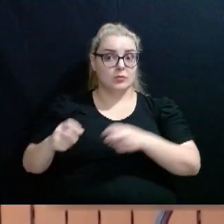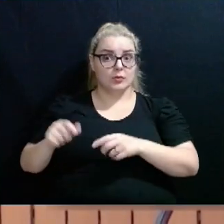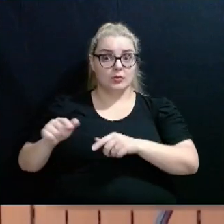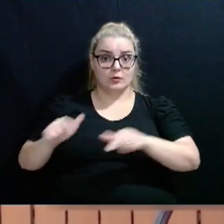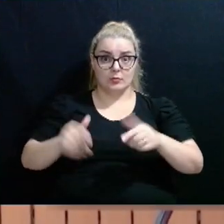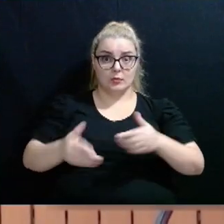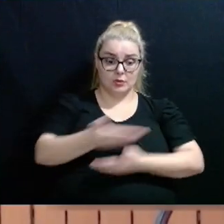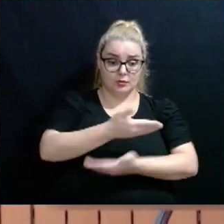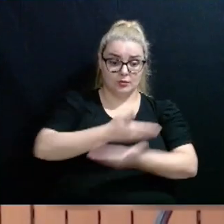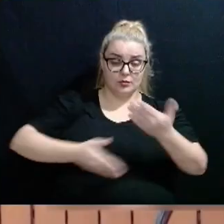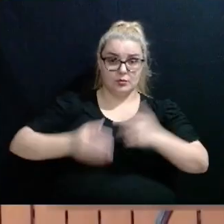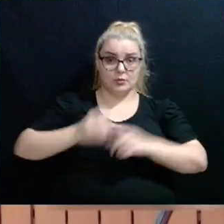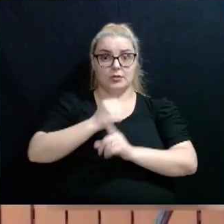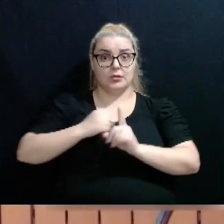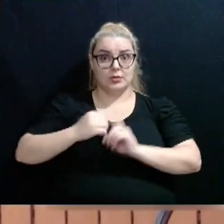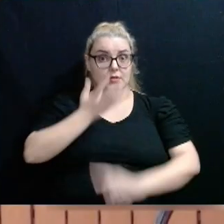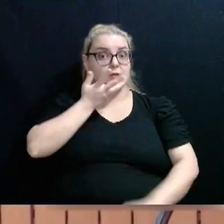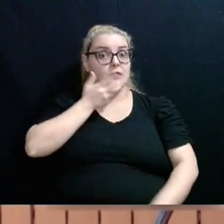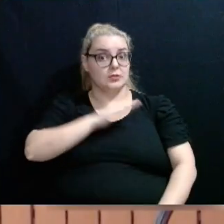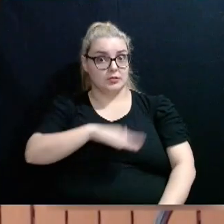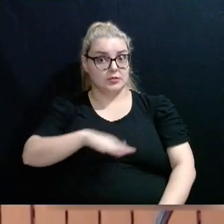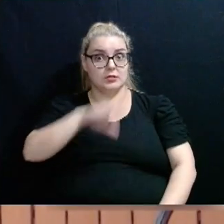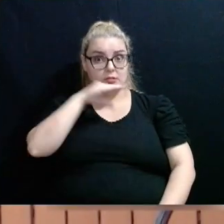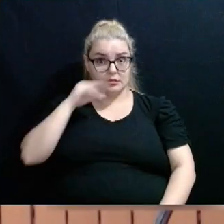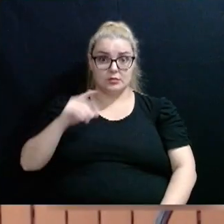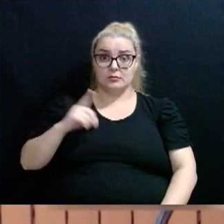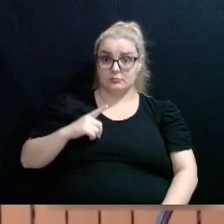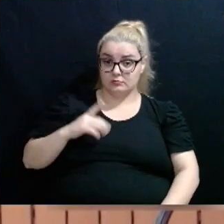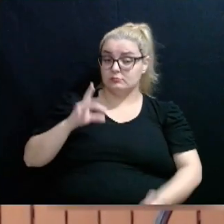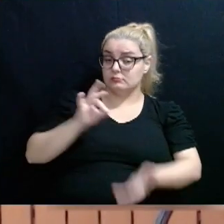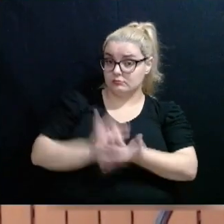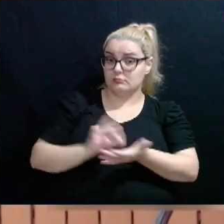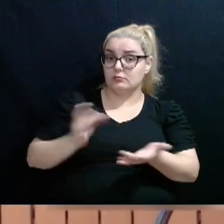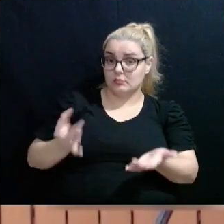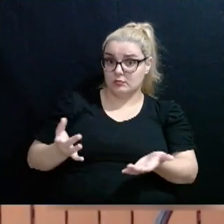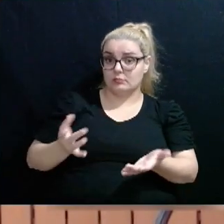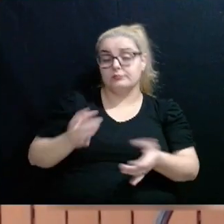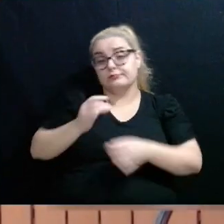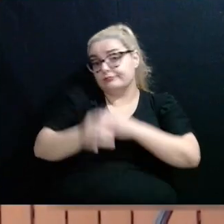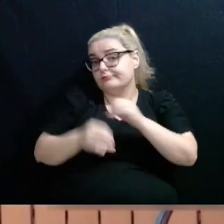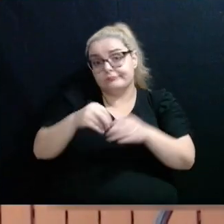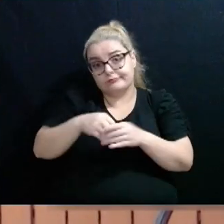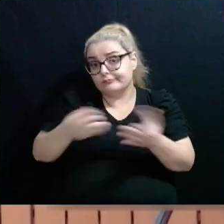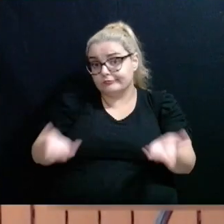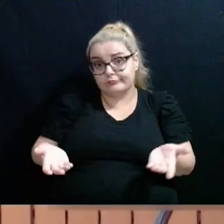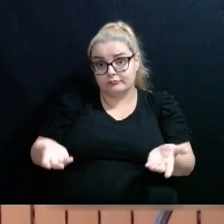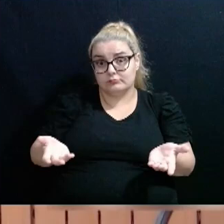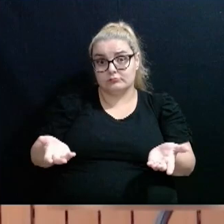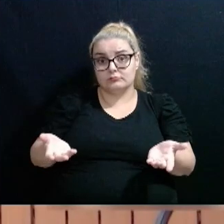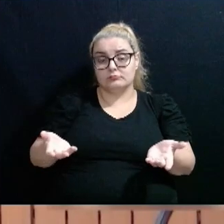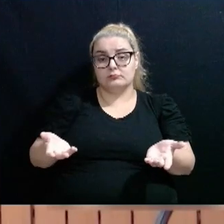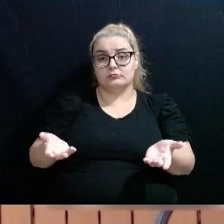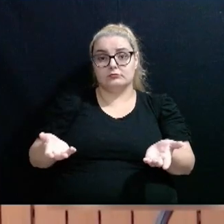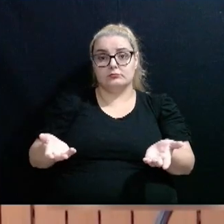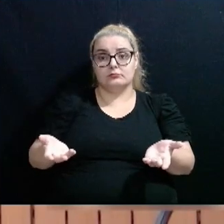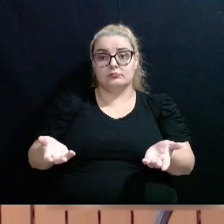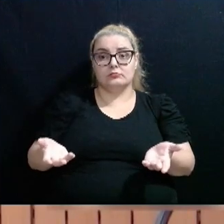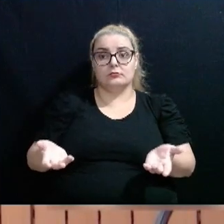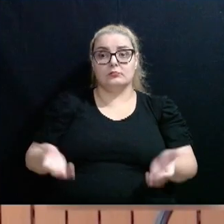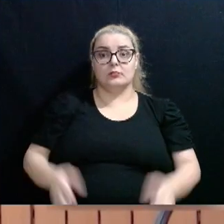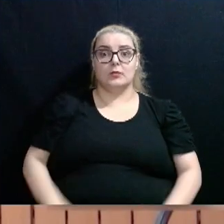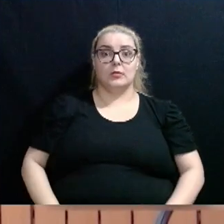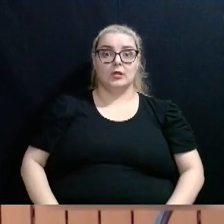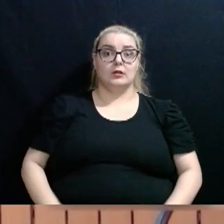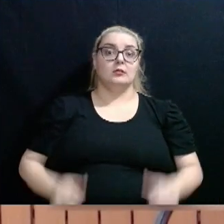crianças e adolescentes têm são, de fato, na internet. Né, um tanto no ambiente escolar, mas até